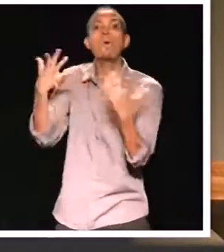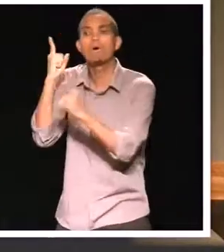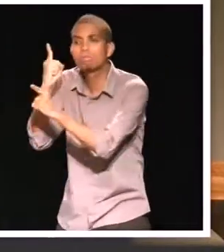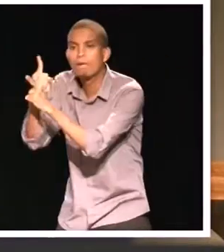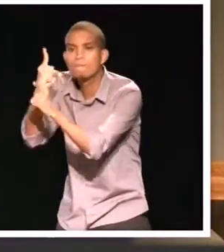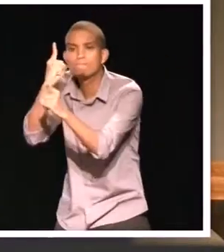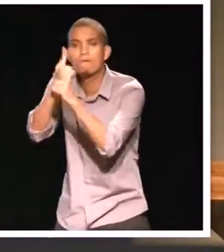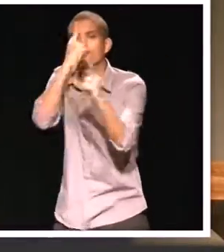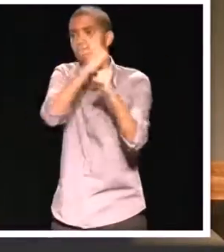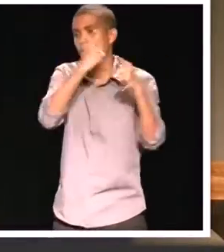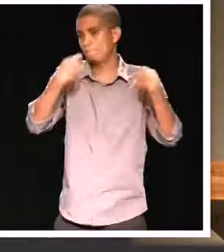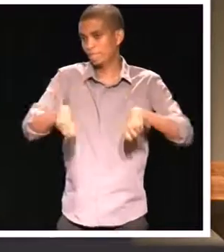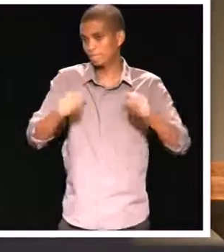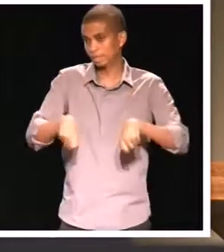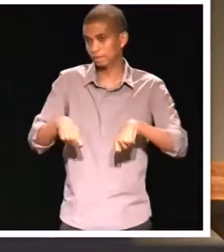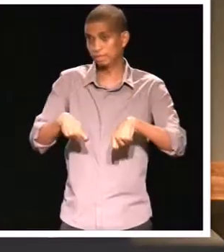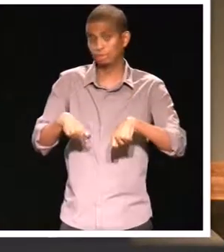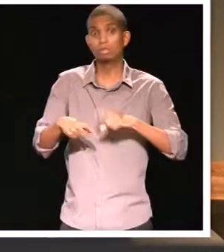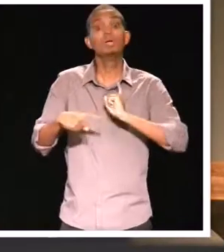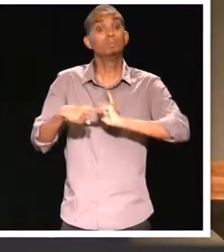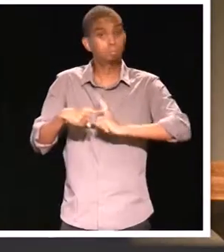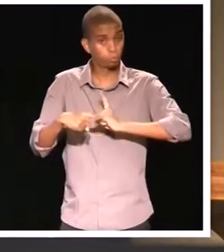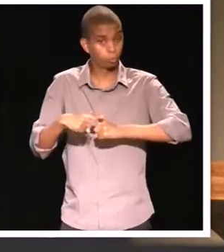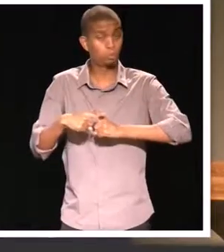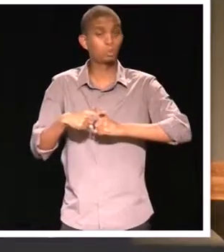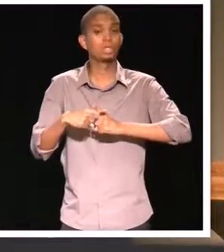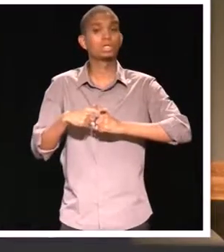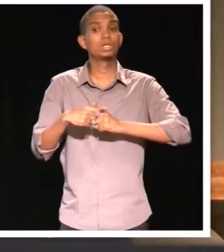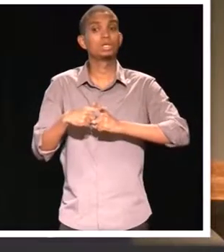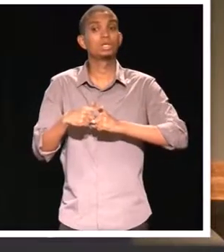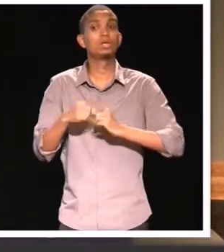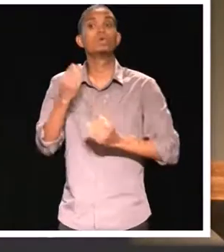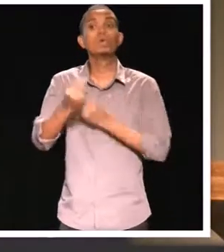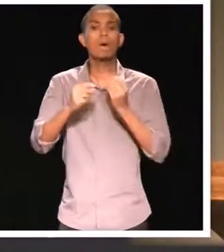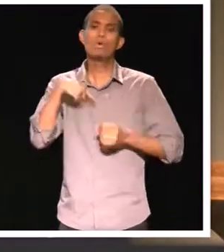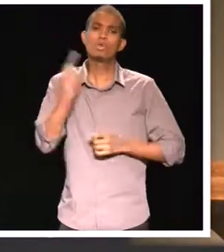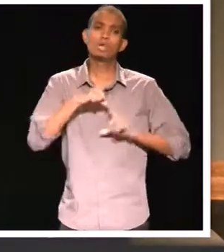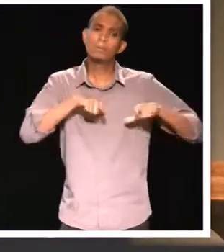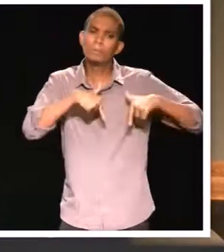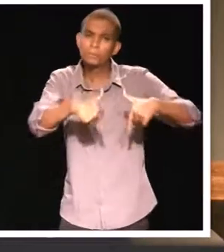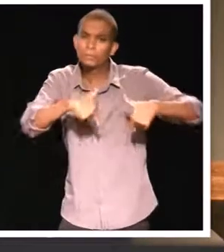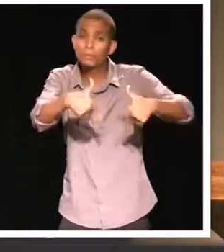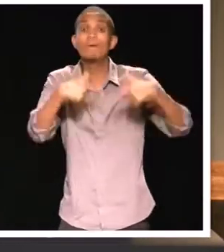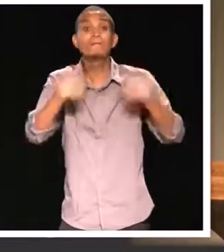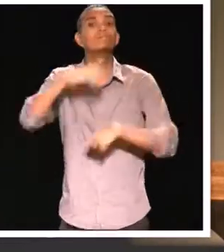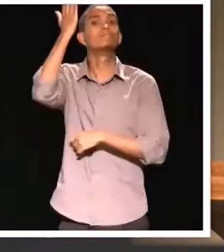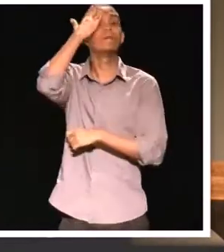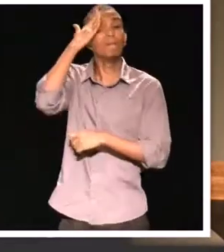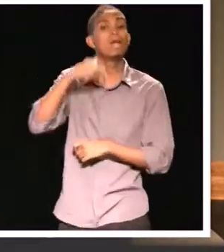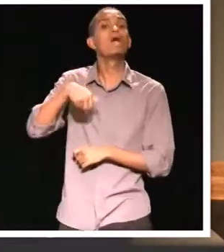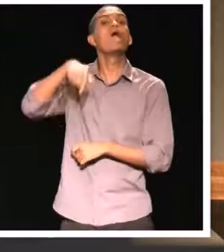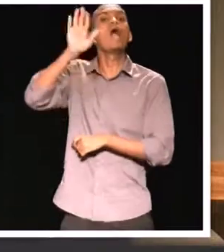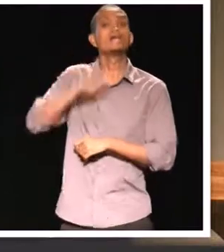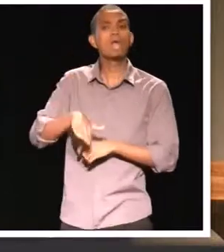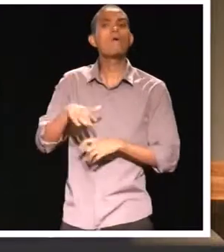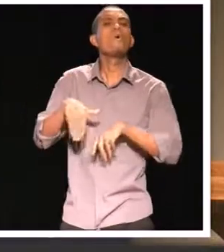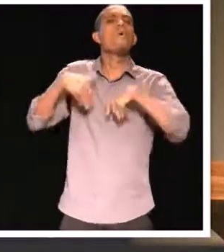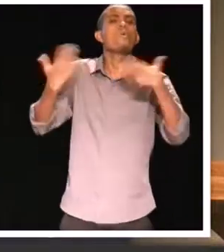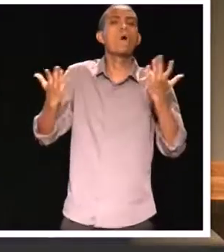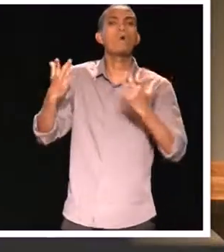Porque não tem guerra que se faça sem saber quais são os inimigos que se deseja